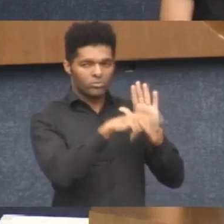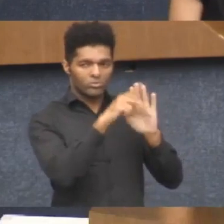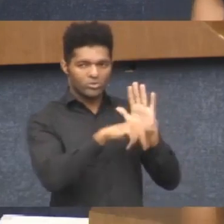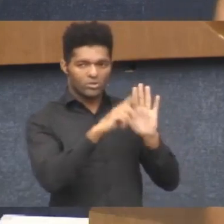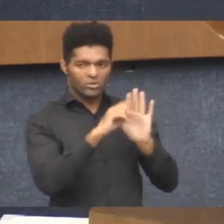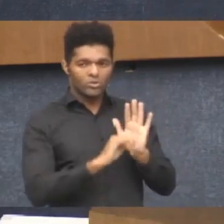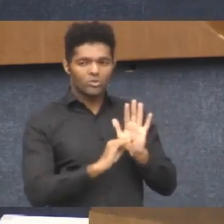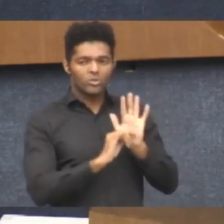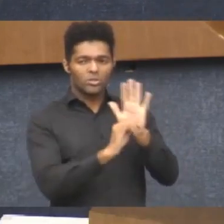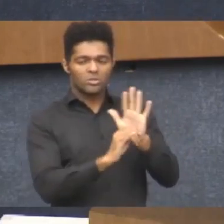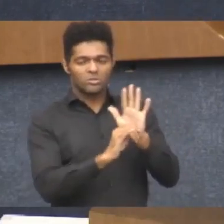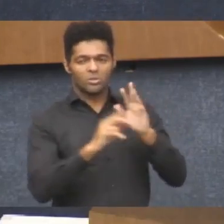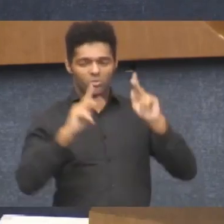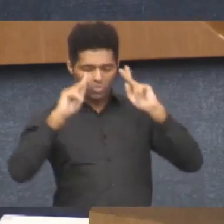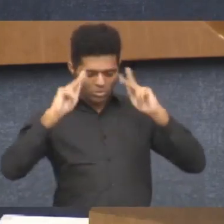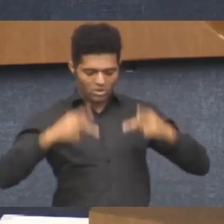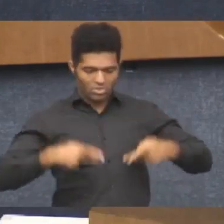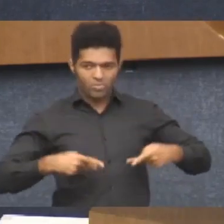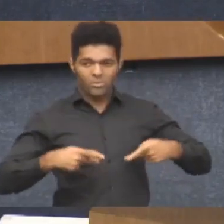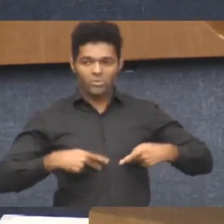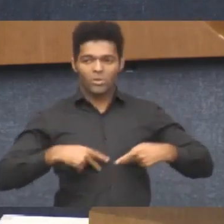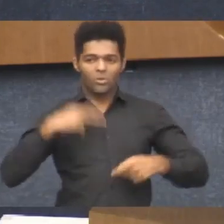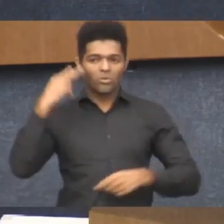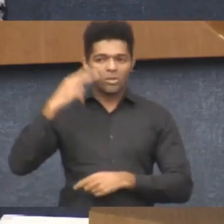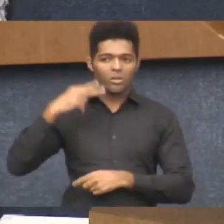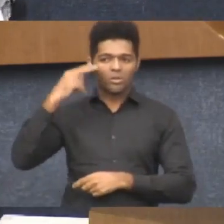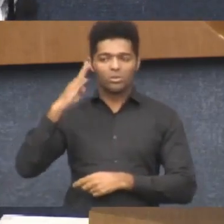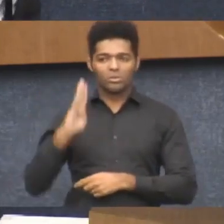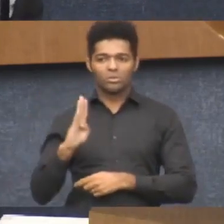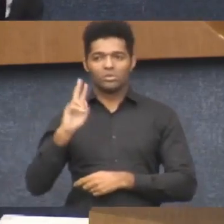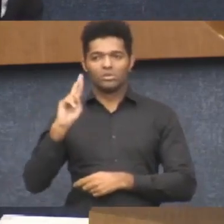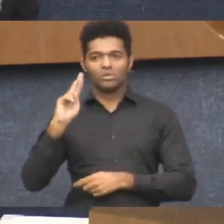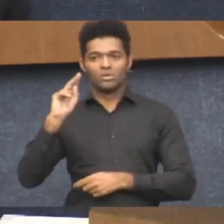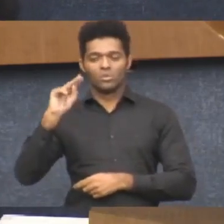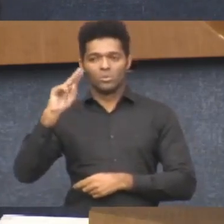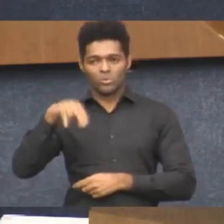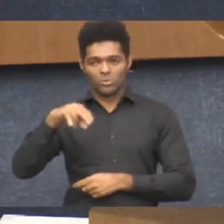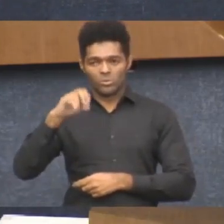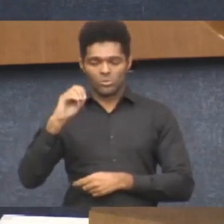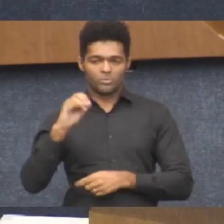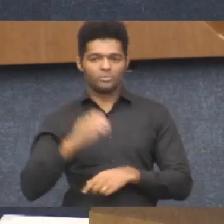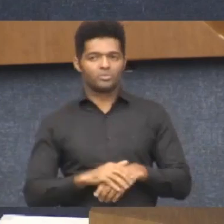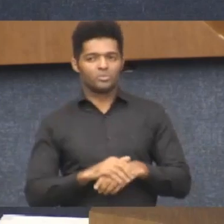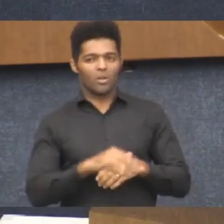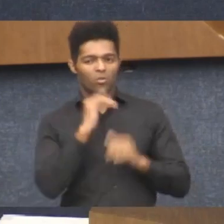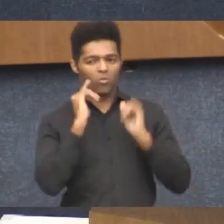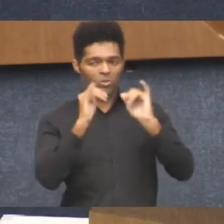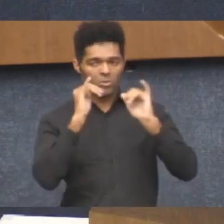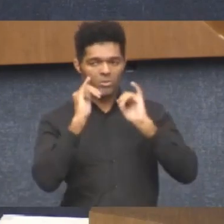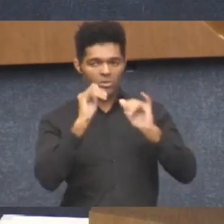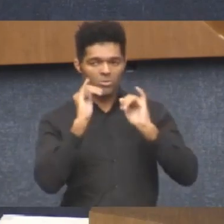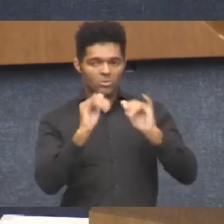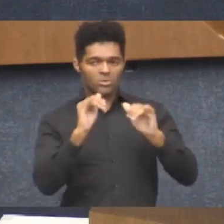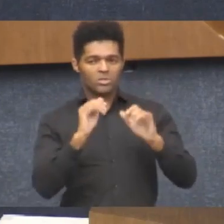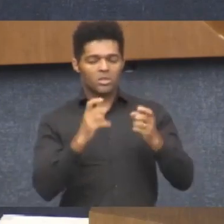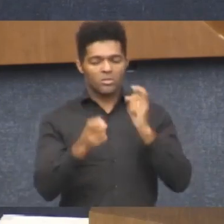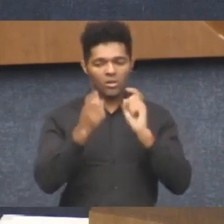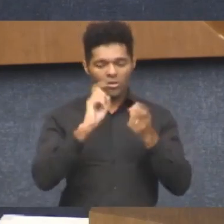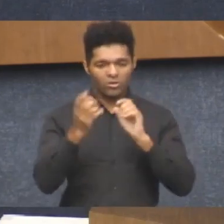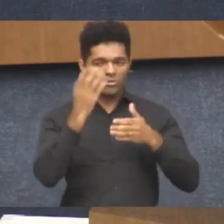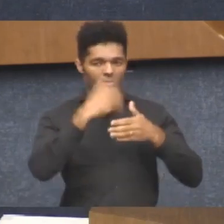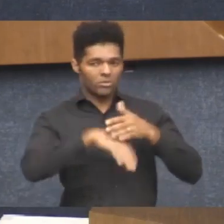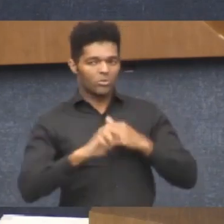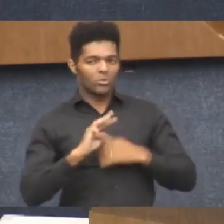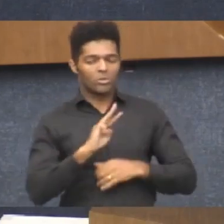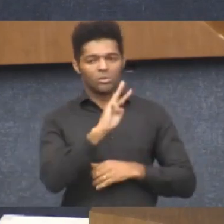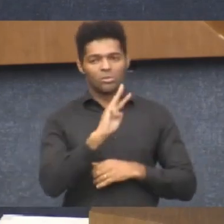de autoria do vereador Bruno Pedralva. Informamos que esta solenidade está sendo transmitida ao vivo pelo